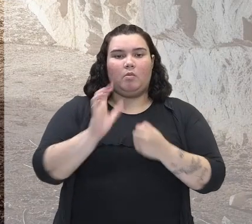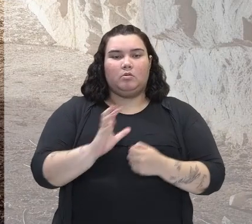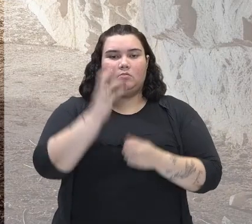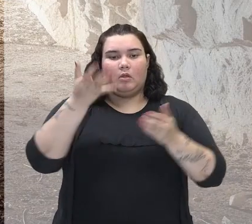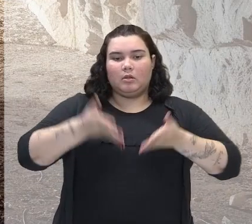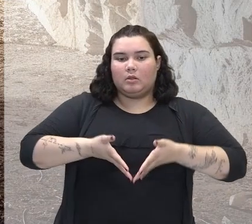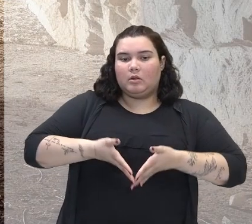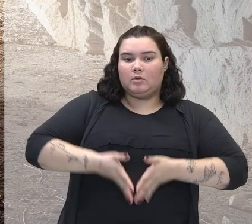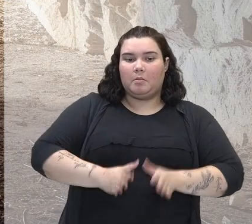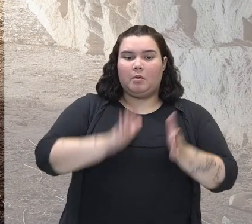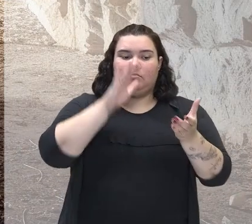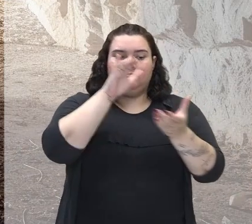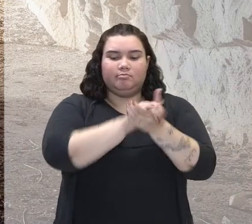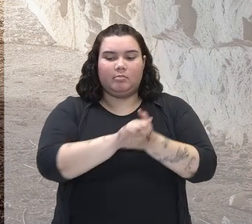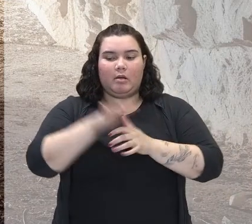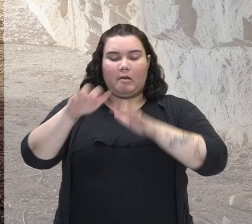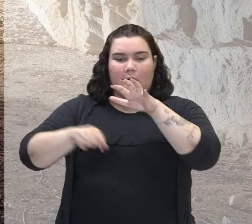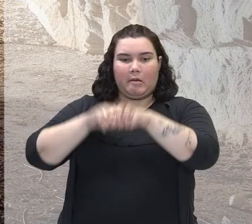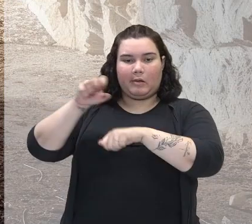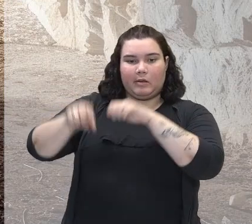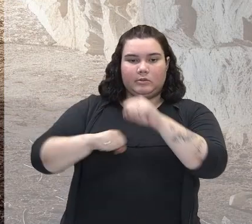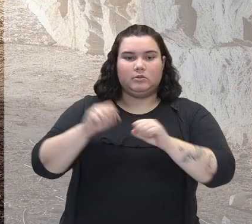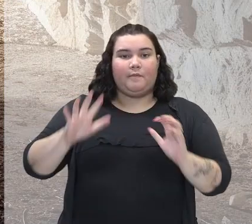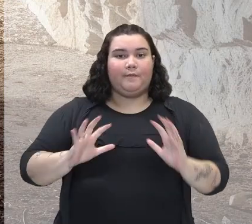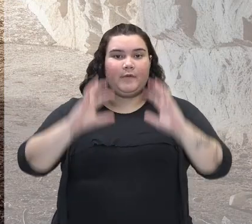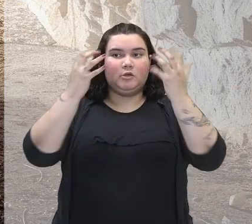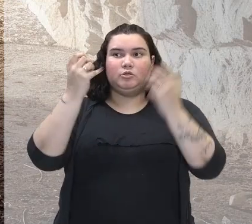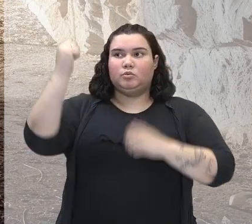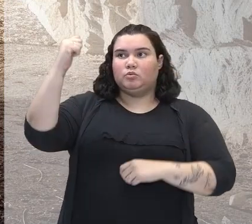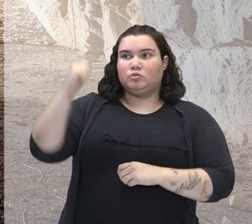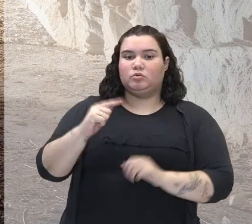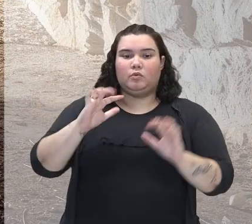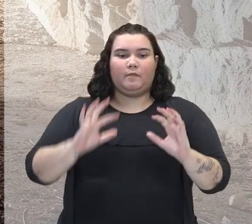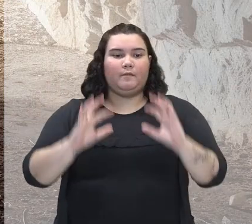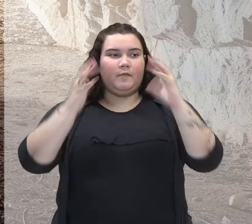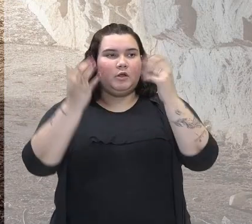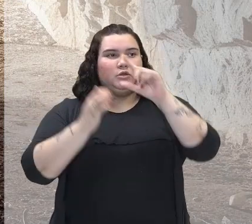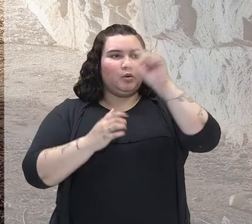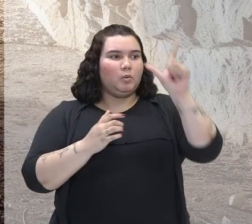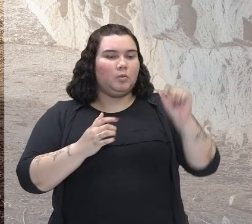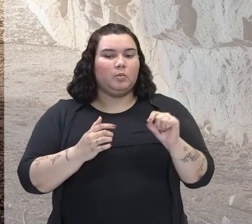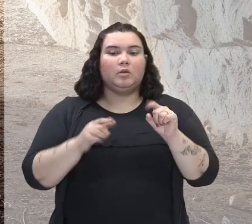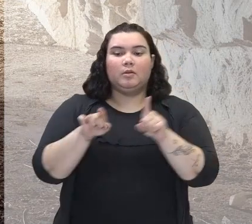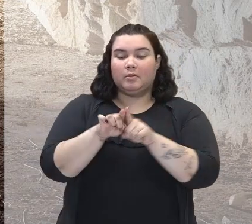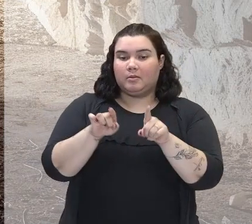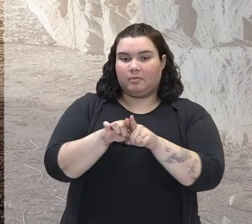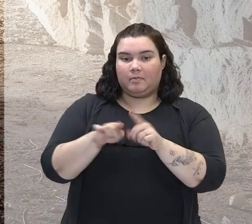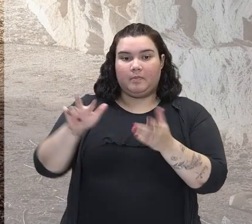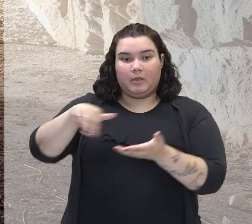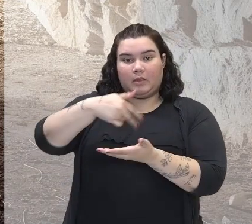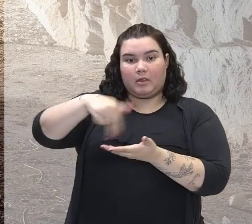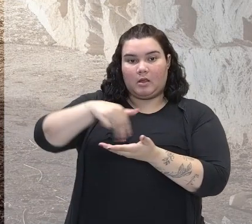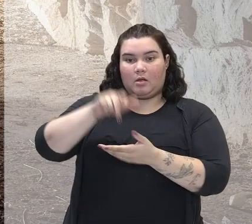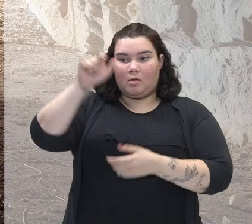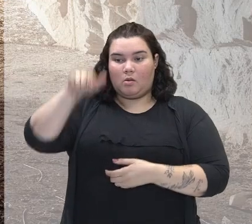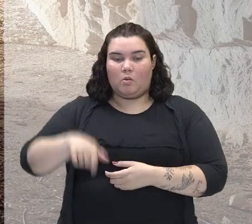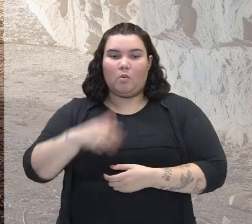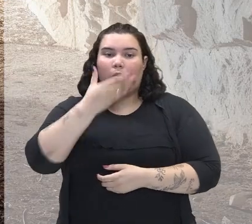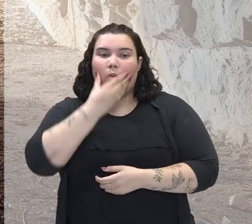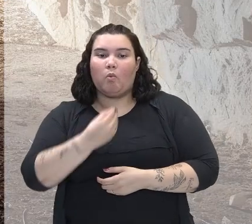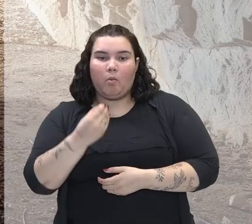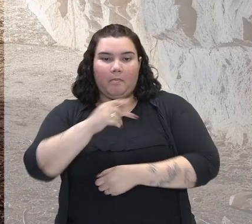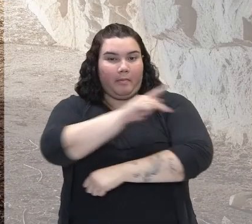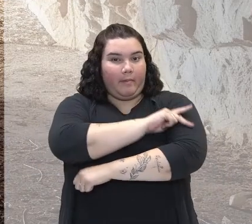O nascimento, o casamento, a colheita, a caça, a festa do sol, da lua. A dança para o homem primitivo